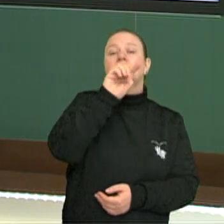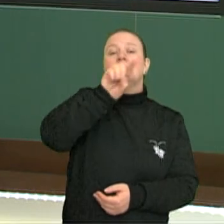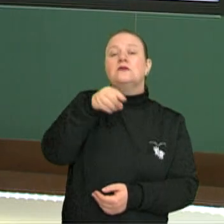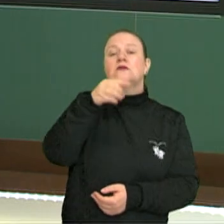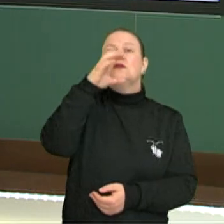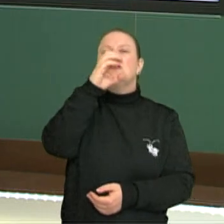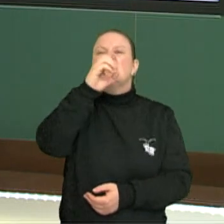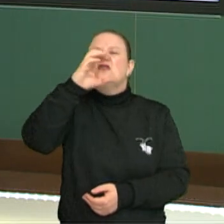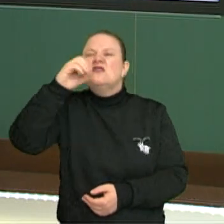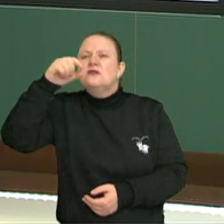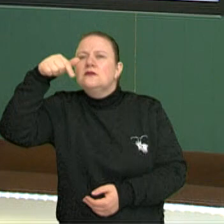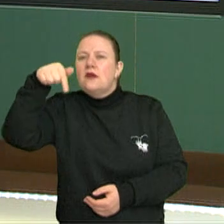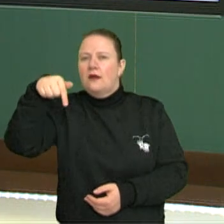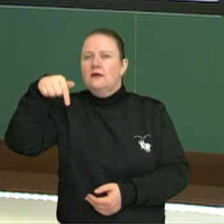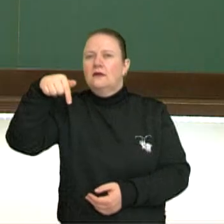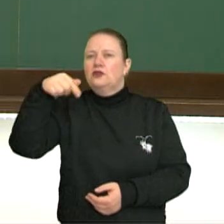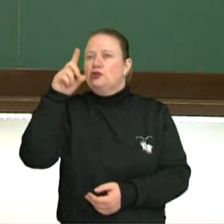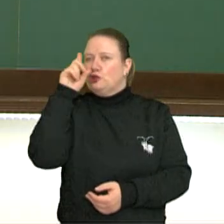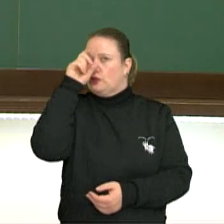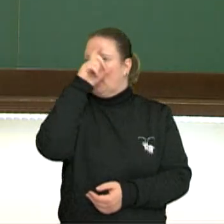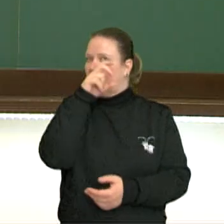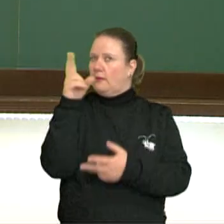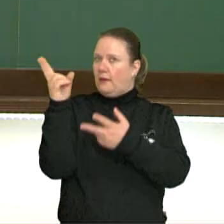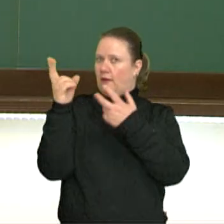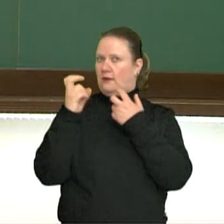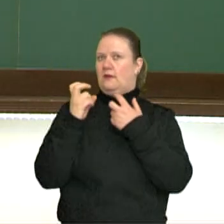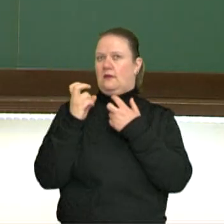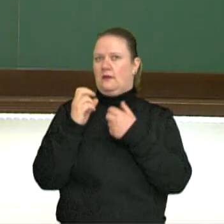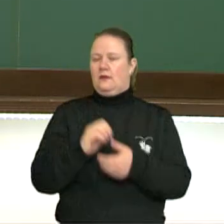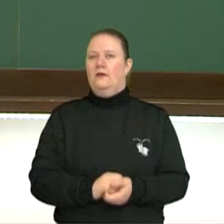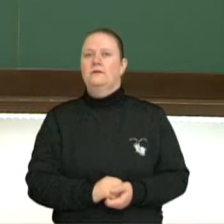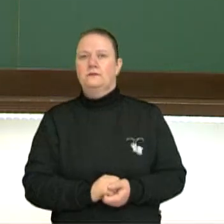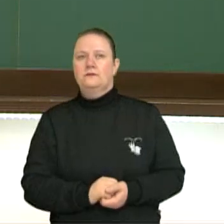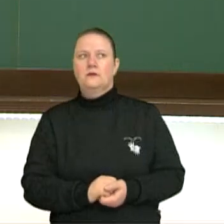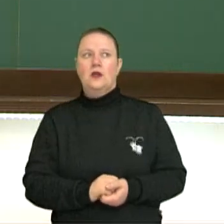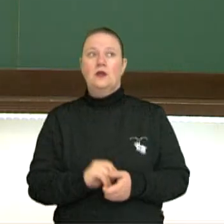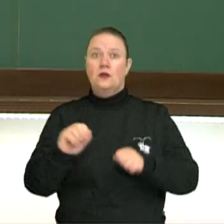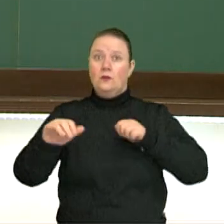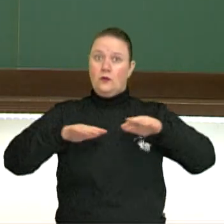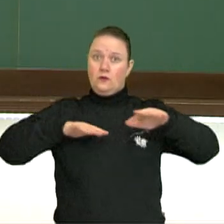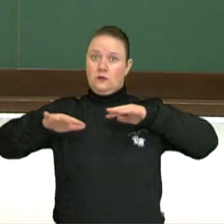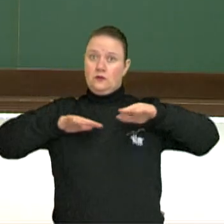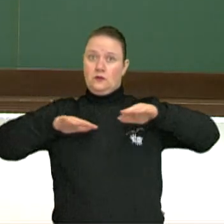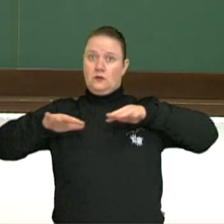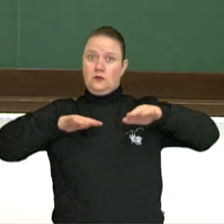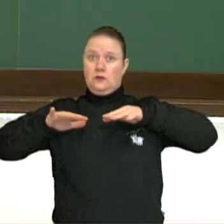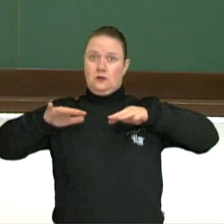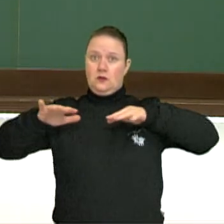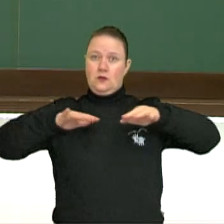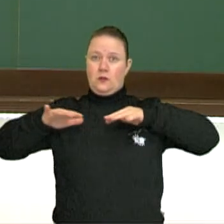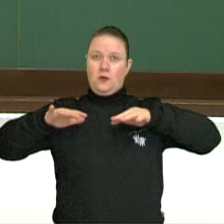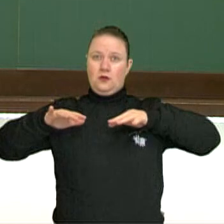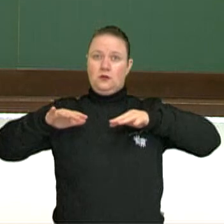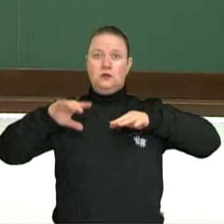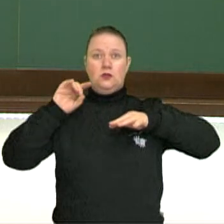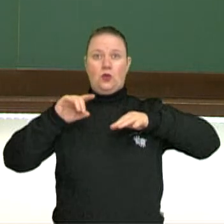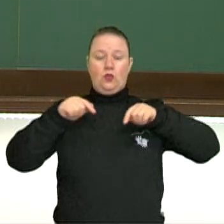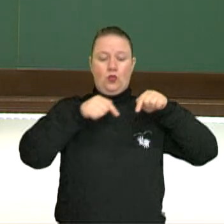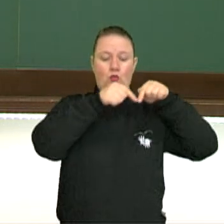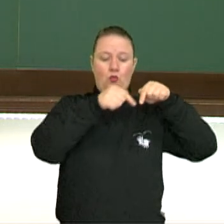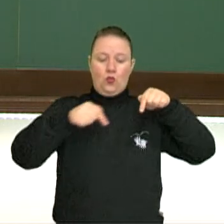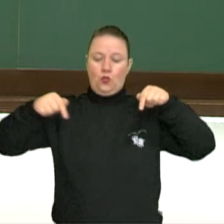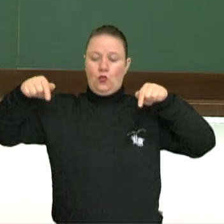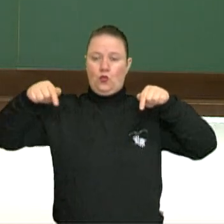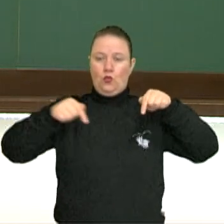quase imperceptível, certo? Então, você percebe que esse movimento do pêndulo, né? Imaginar que ele está oscilando nesse plano, e que